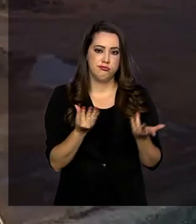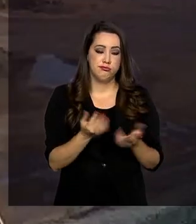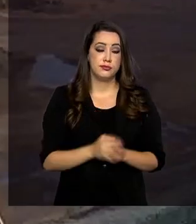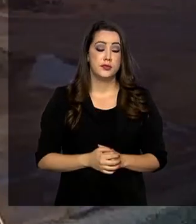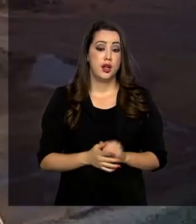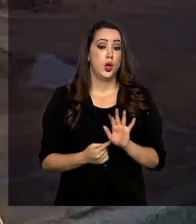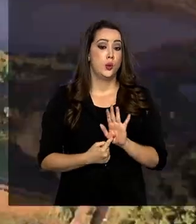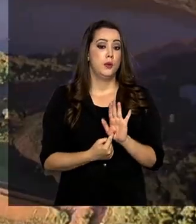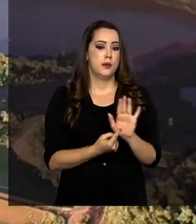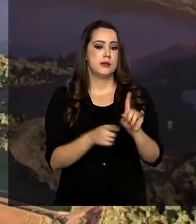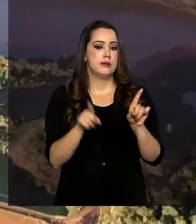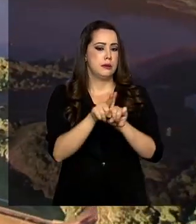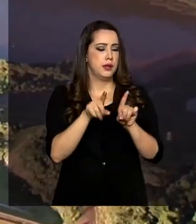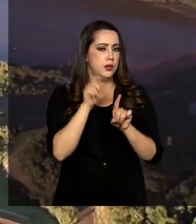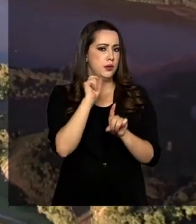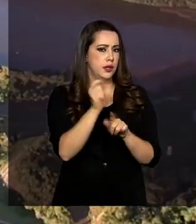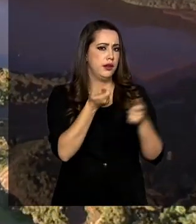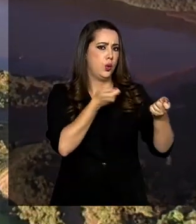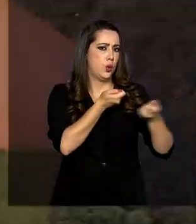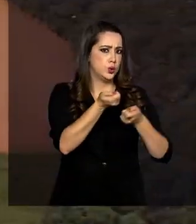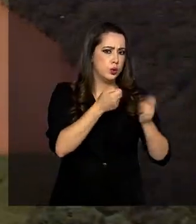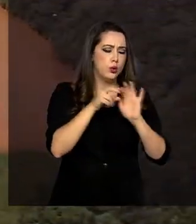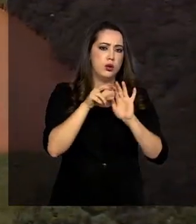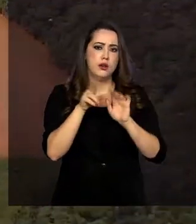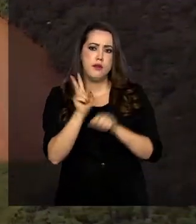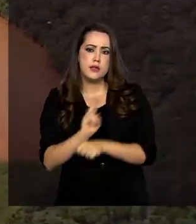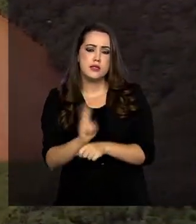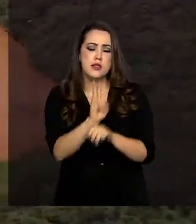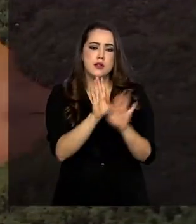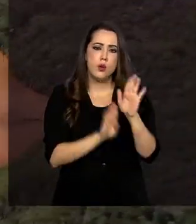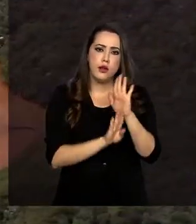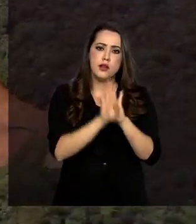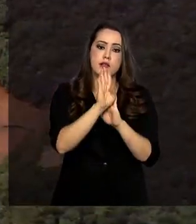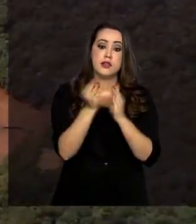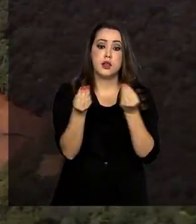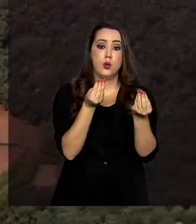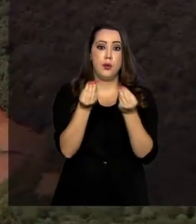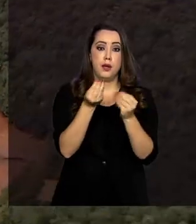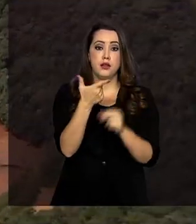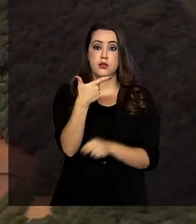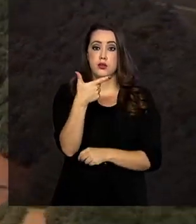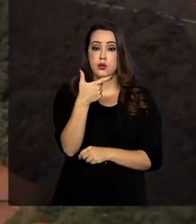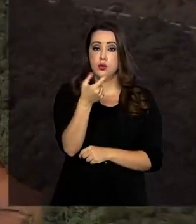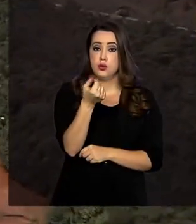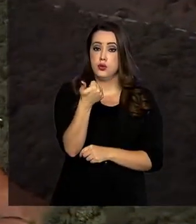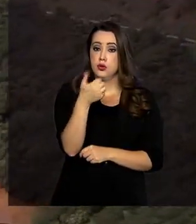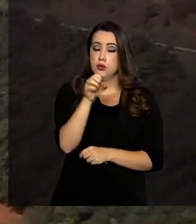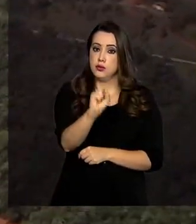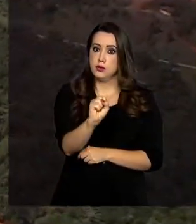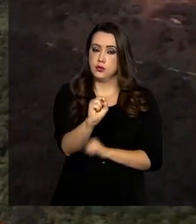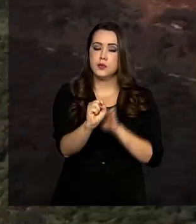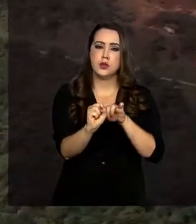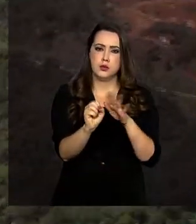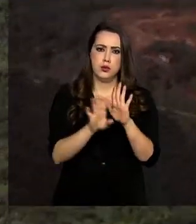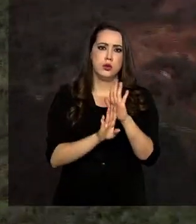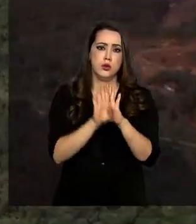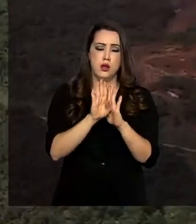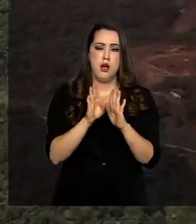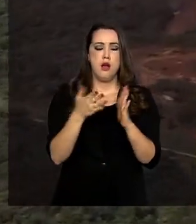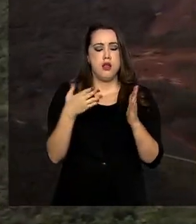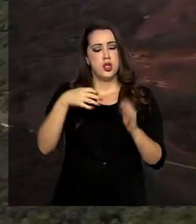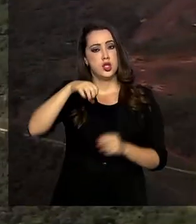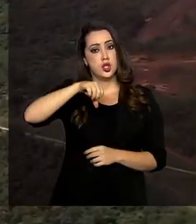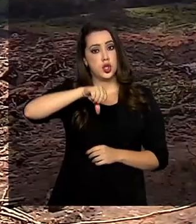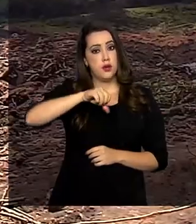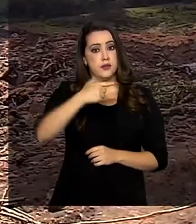também aponta que as ações de fiscalização cresceram em relação ao ano anterior. Passaram de 920 para mais